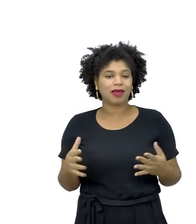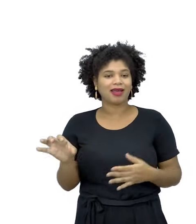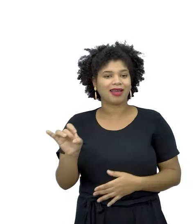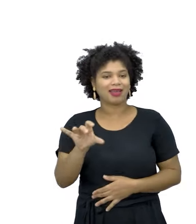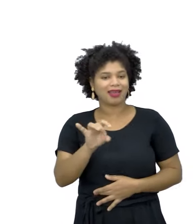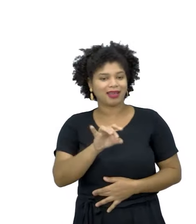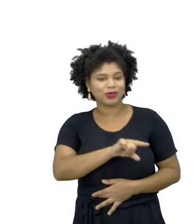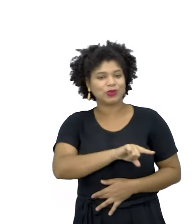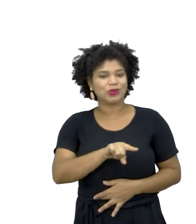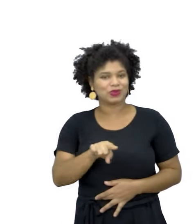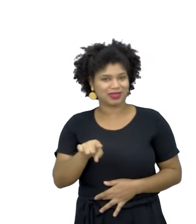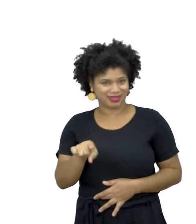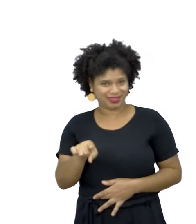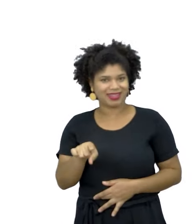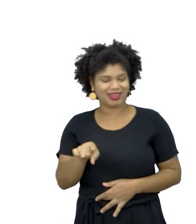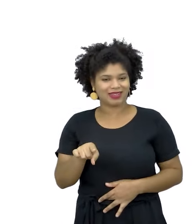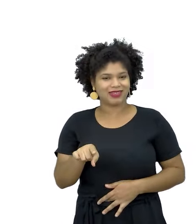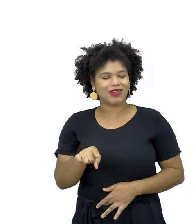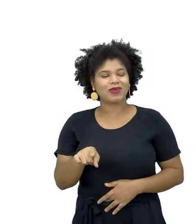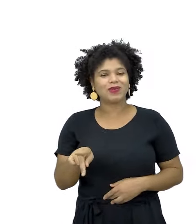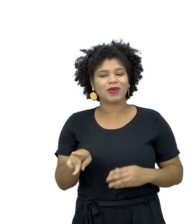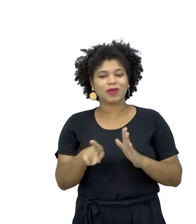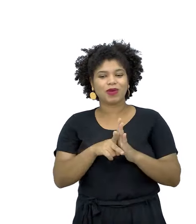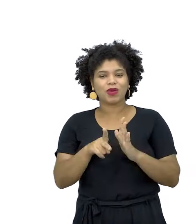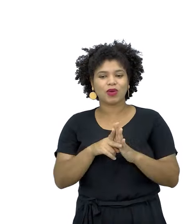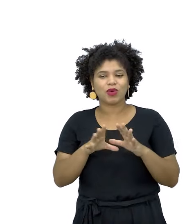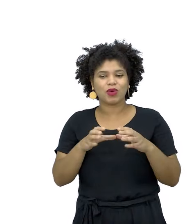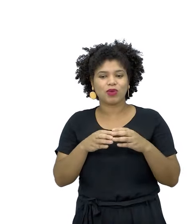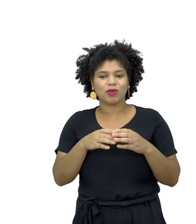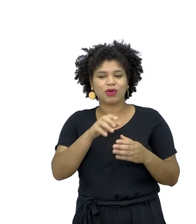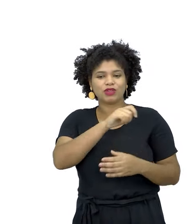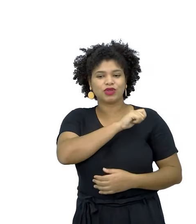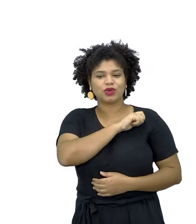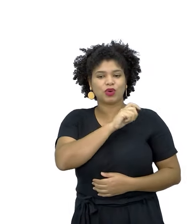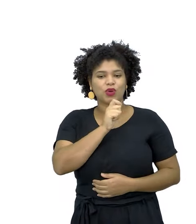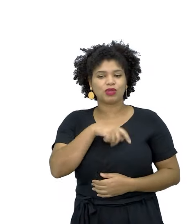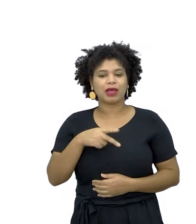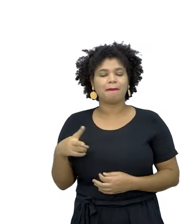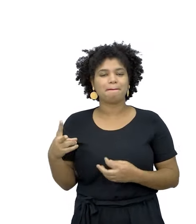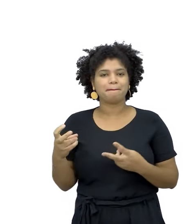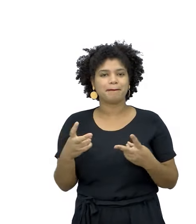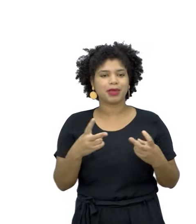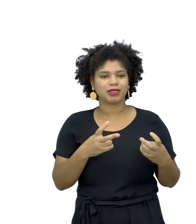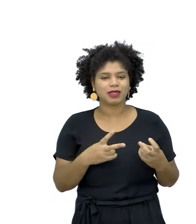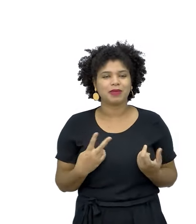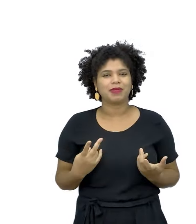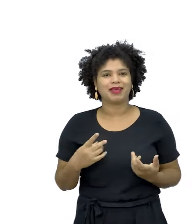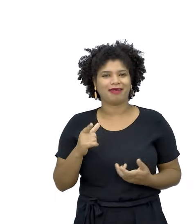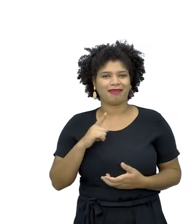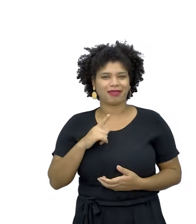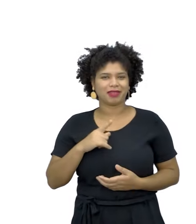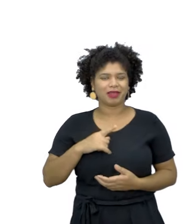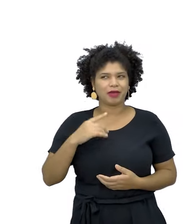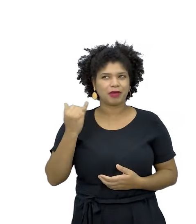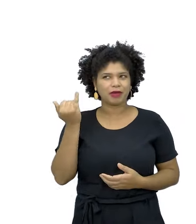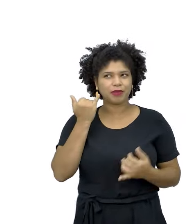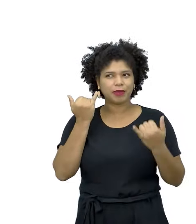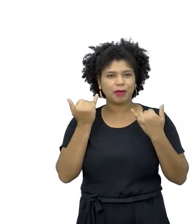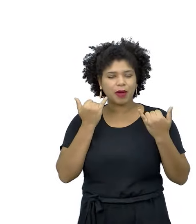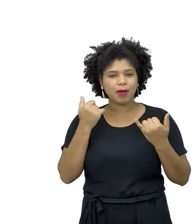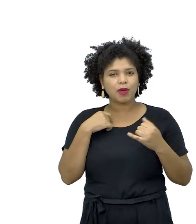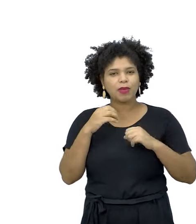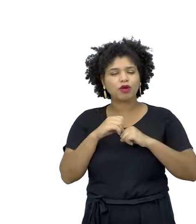um deles, desses nossos estudantes, ele vai se apropriar, ele vai buscar no seu repertório, no seu conhecimento, na sua